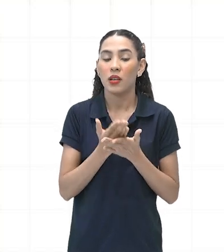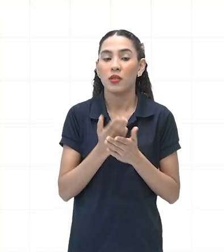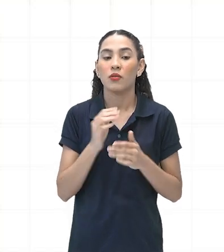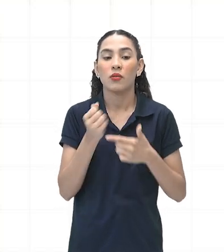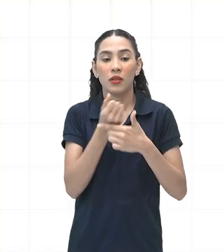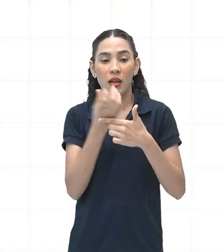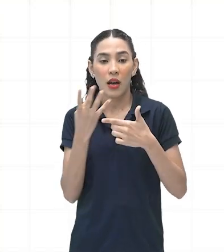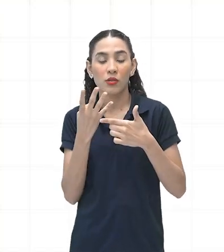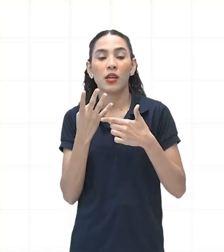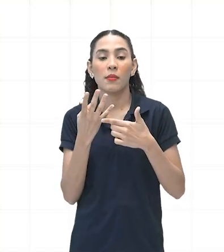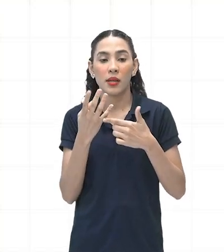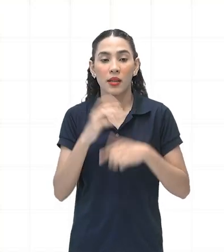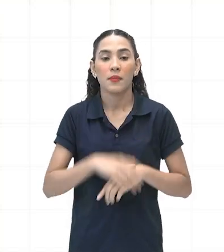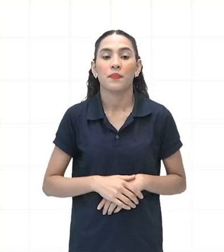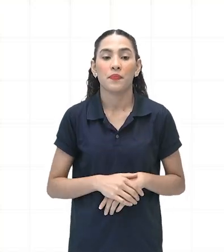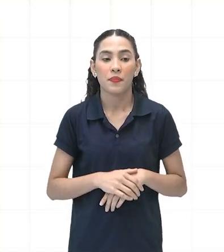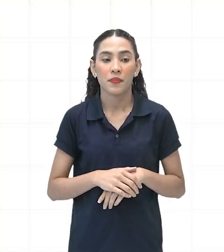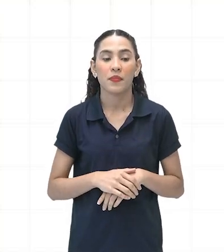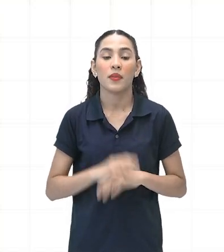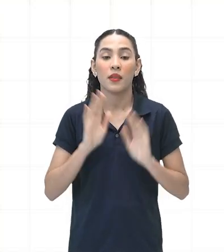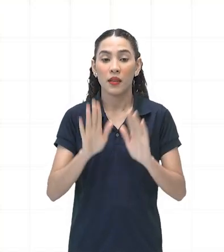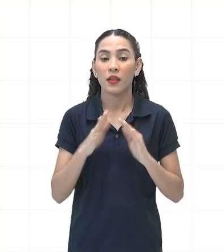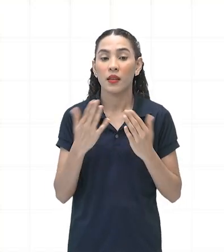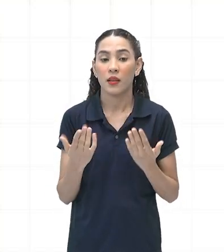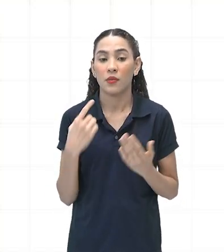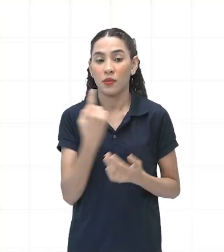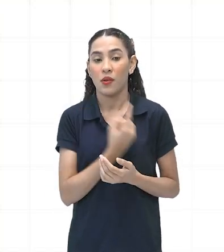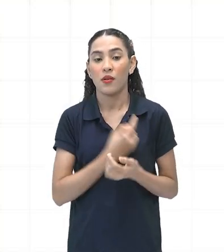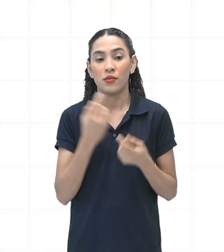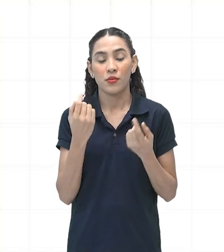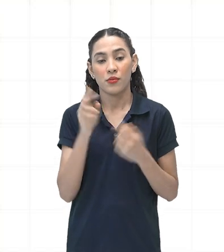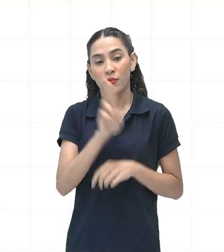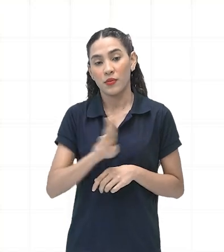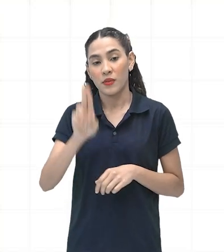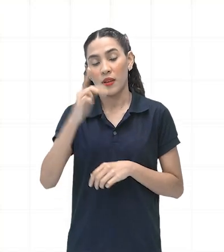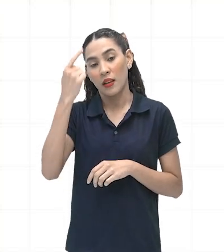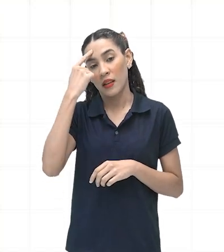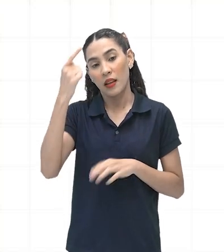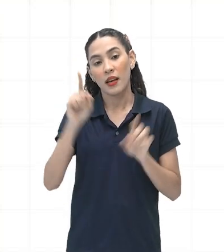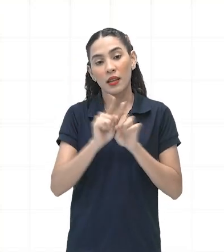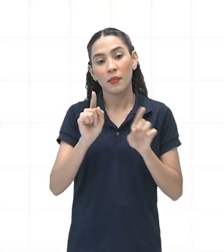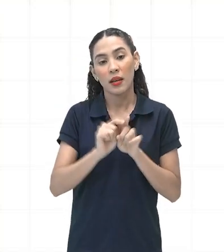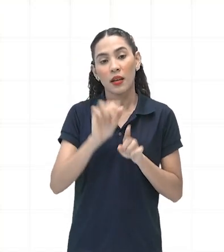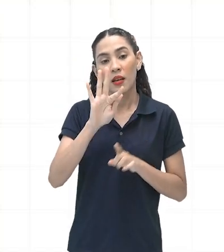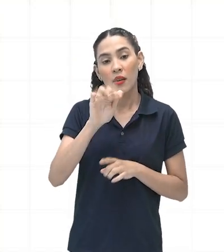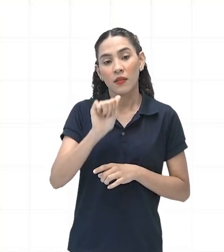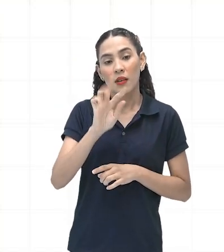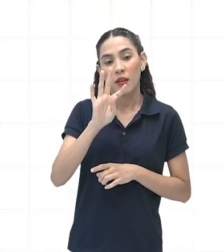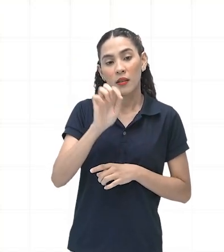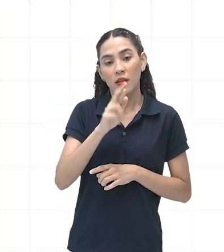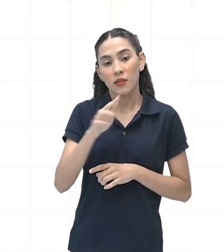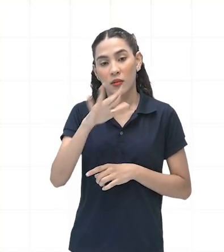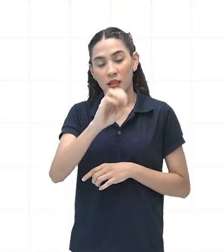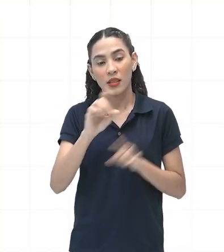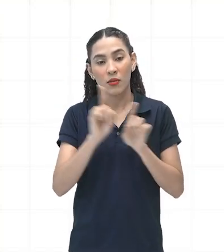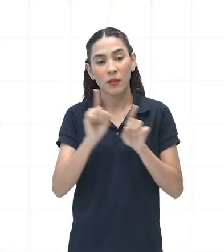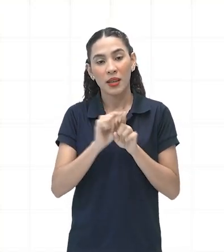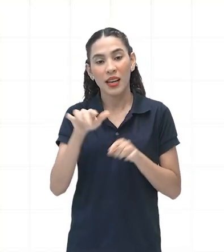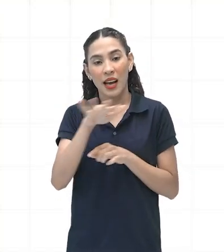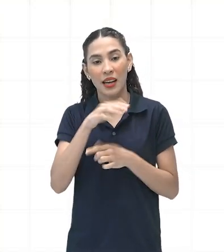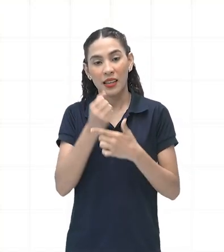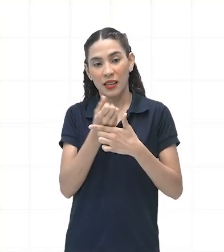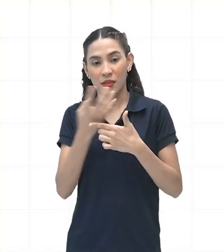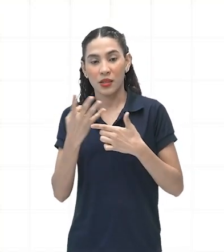parte algébrica, tá bom? Então, nós vamos usar essa ideia de fatoração na forma